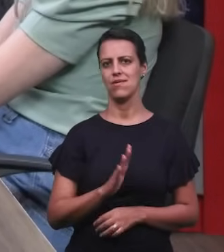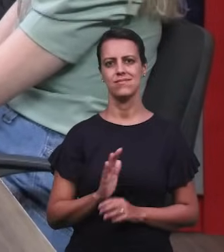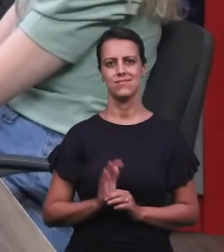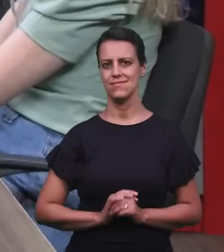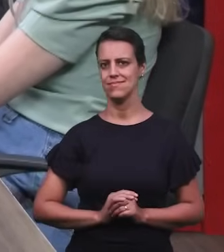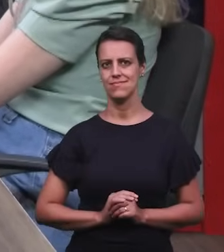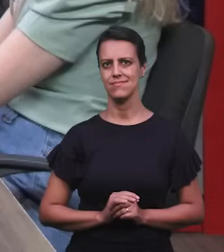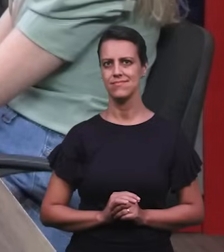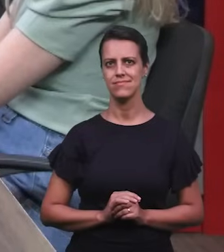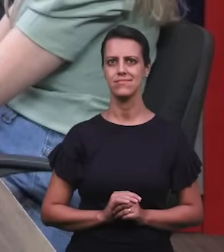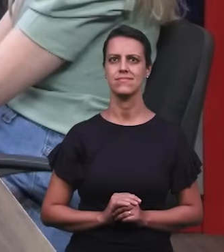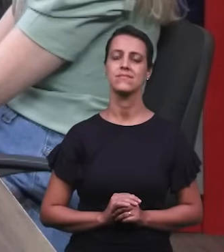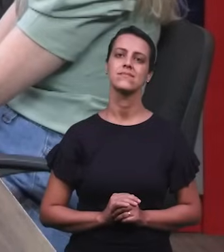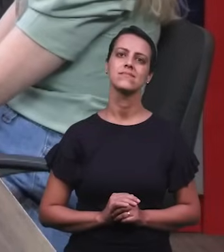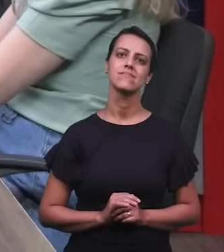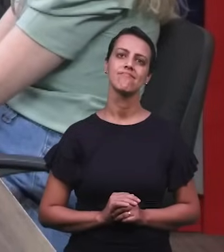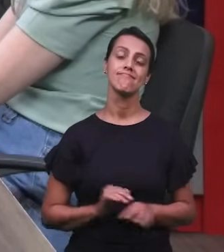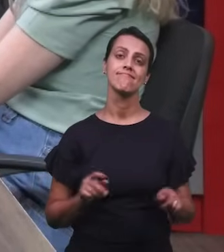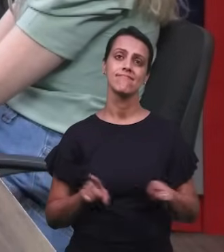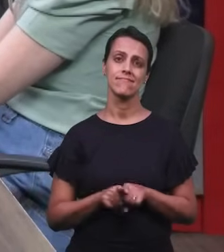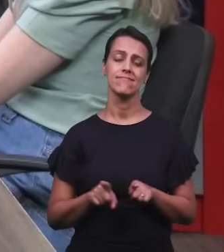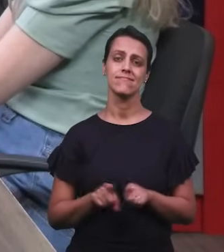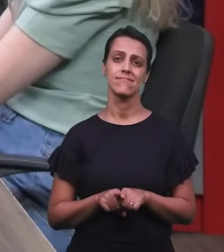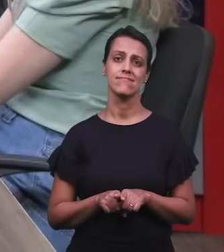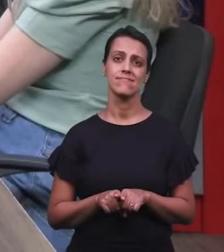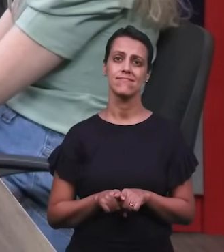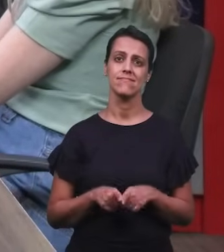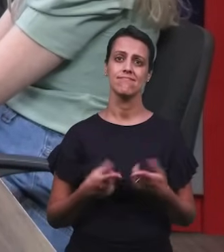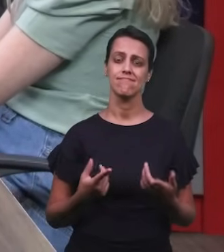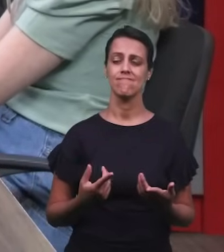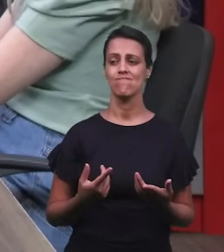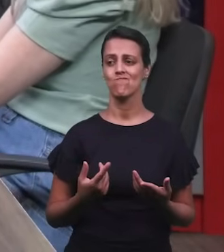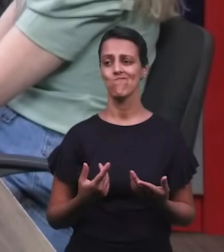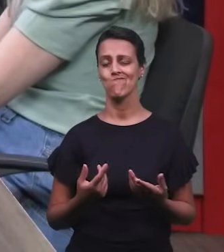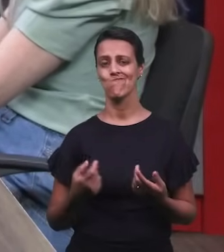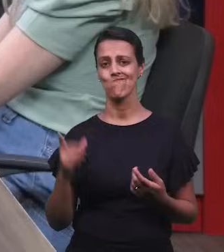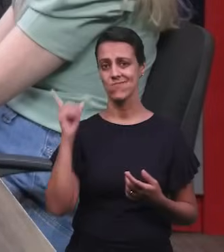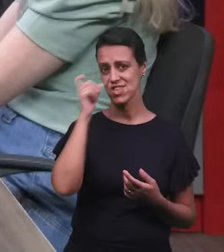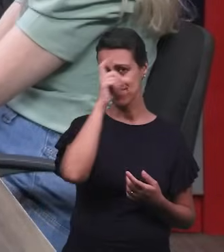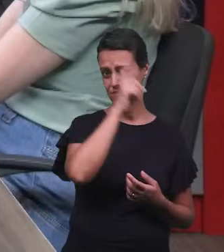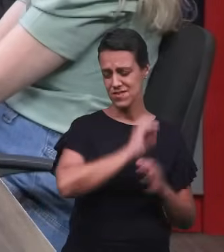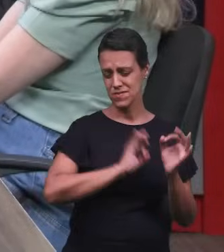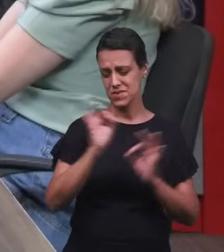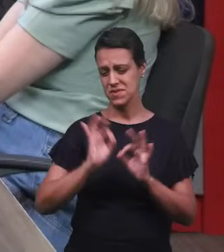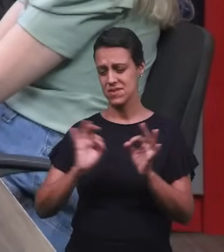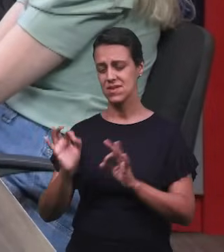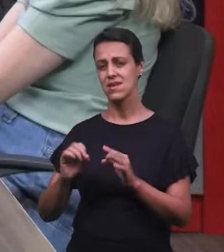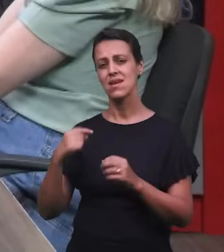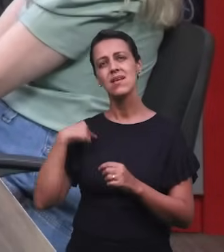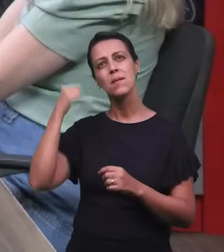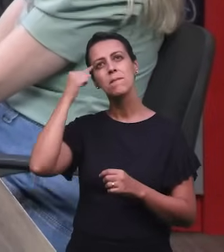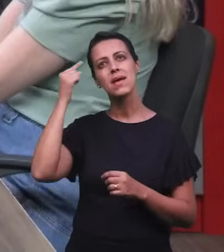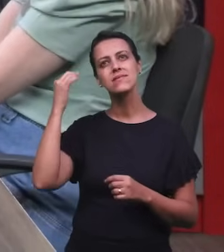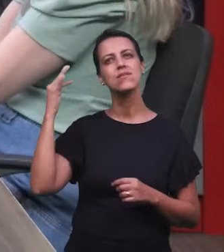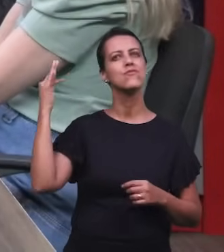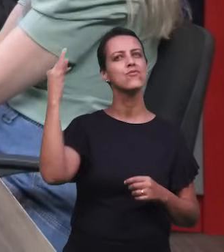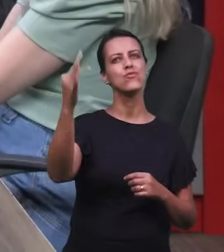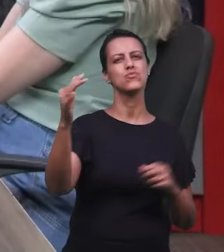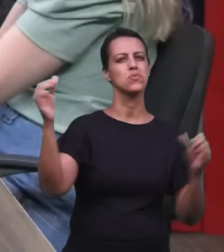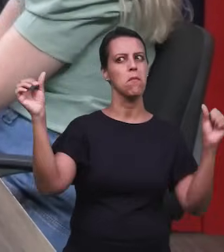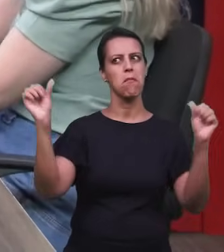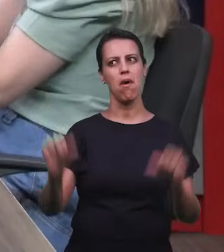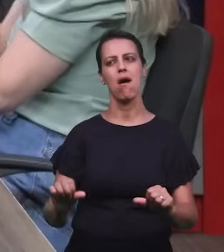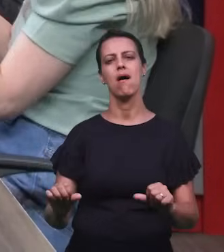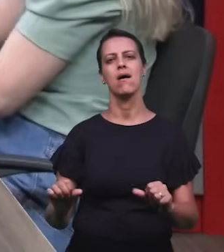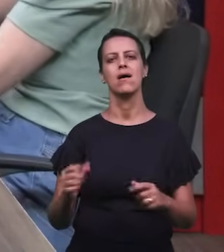tranquilos em relação a isso. São pouco práticos, têm dificuldade com novos projetos e são pessimistas. Por isso, por